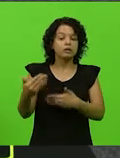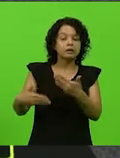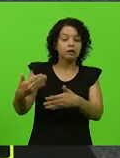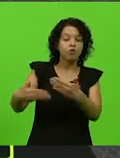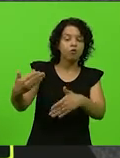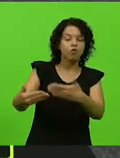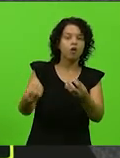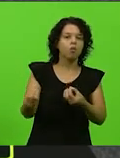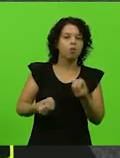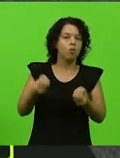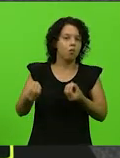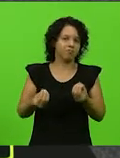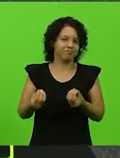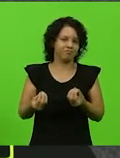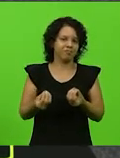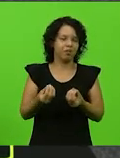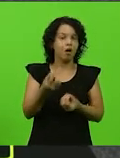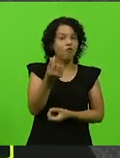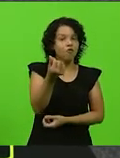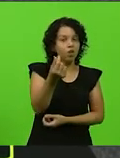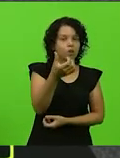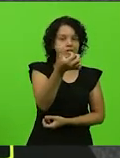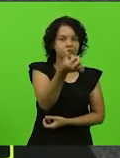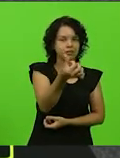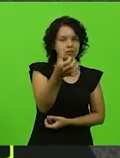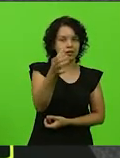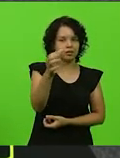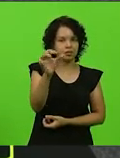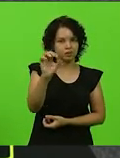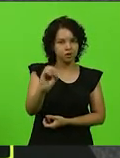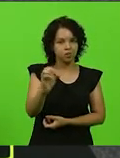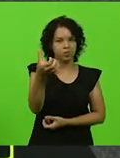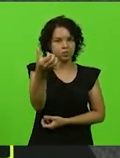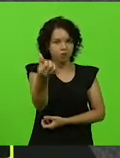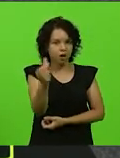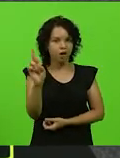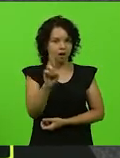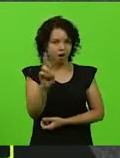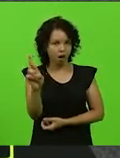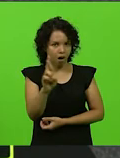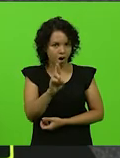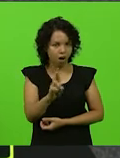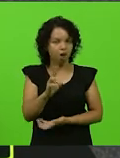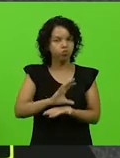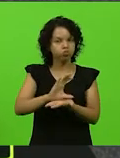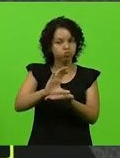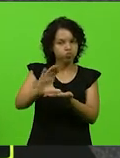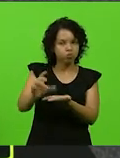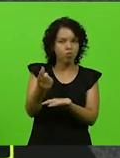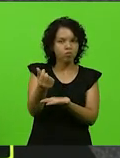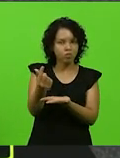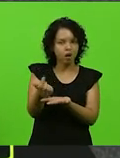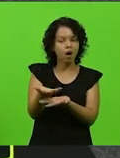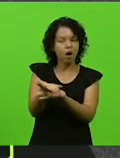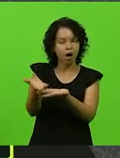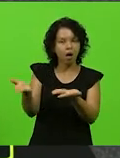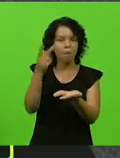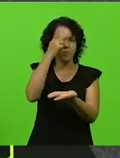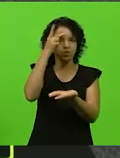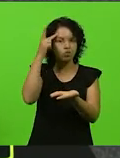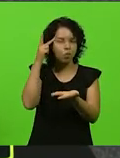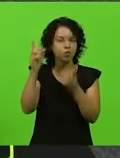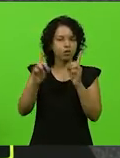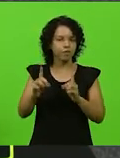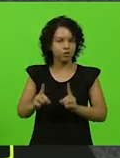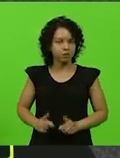desenvolvido é um valor de 606 reais que vai ser disponibilizado para todas as pessoas com deficiência que vão